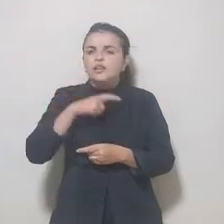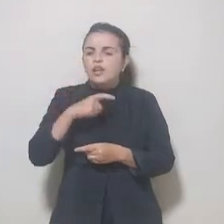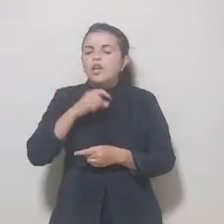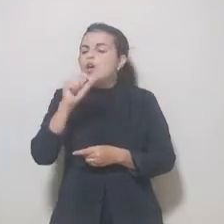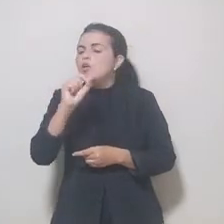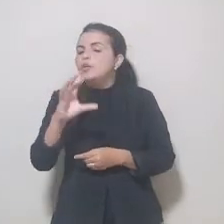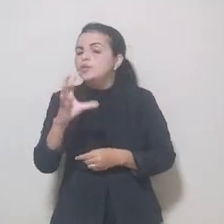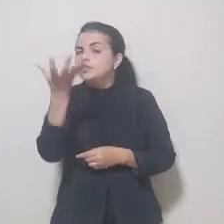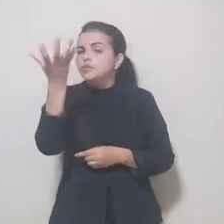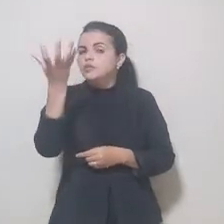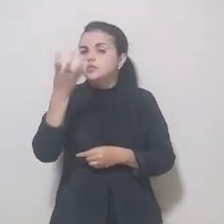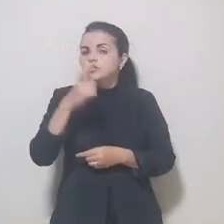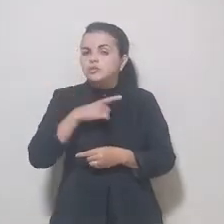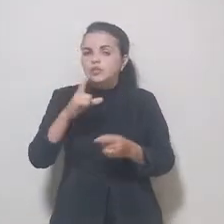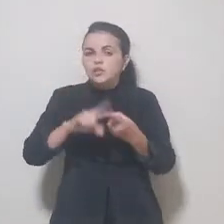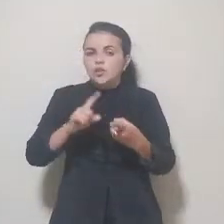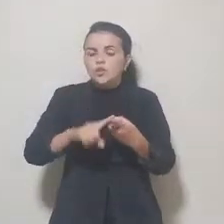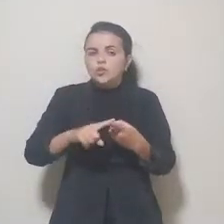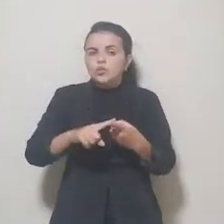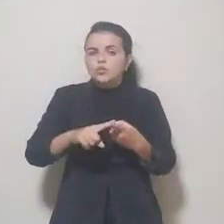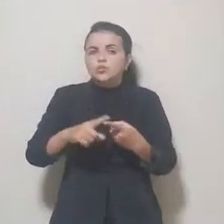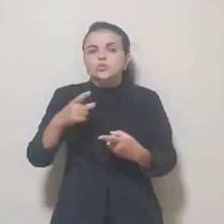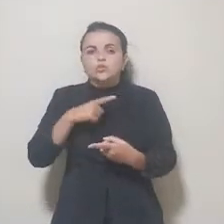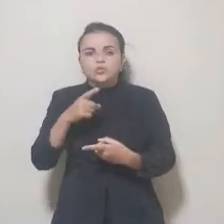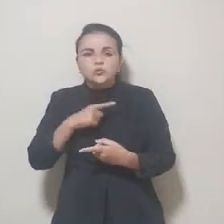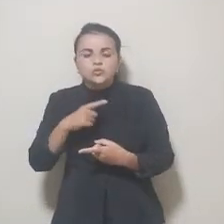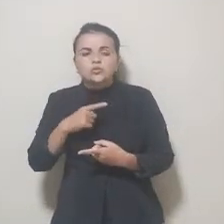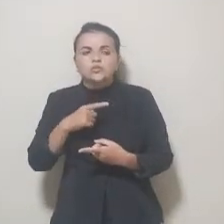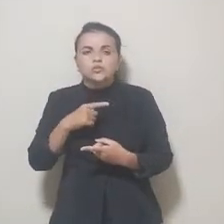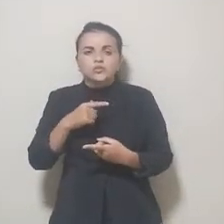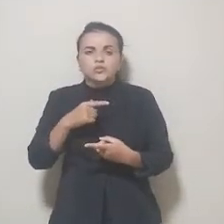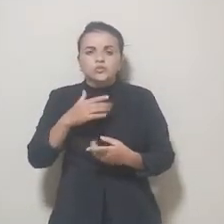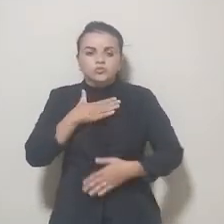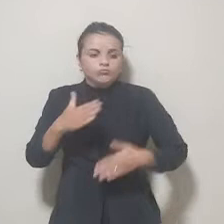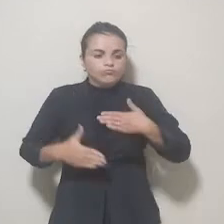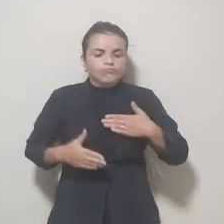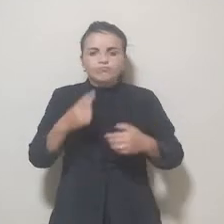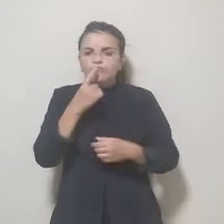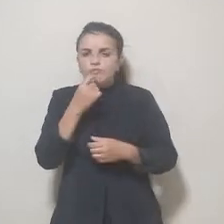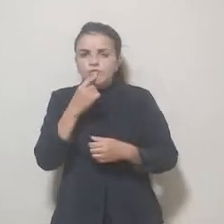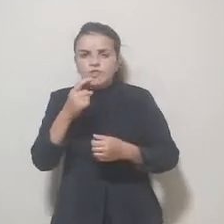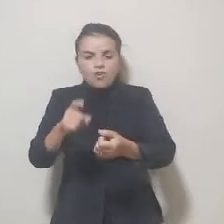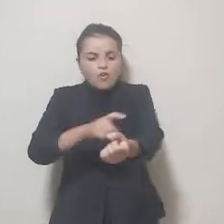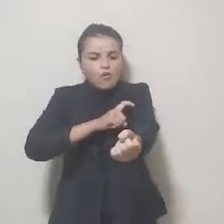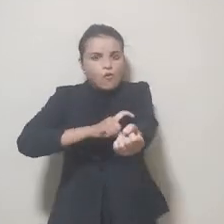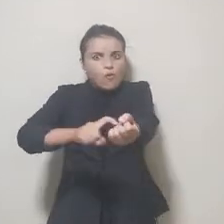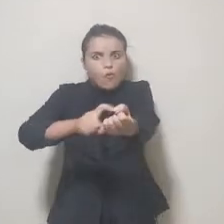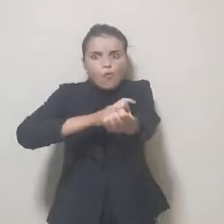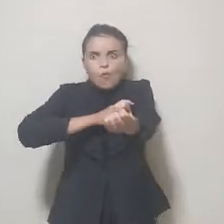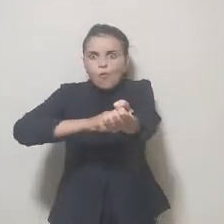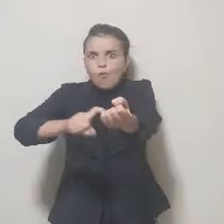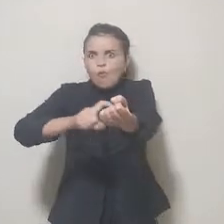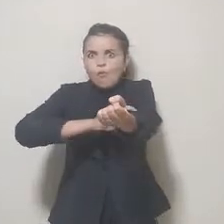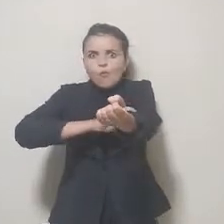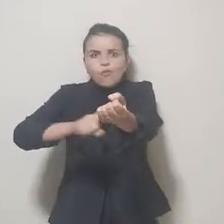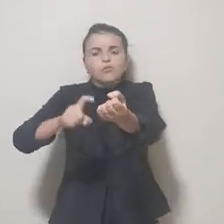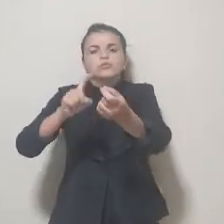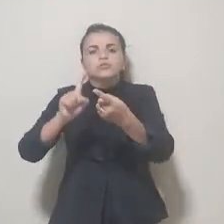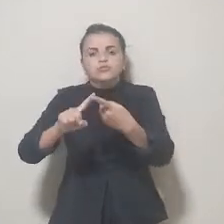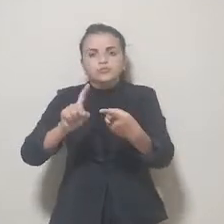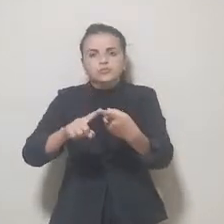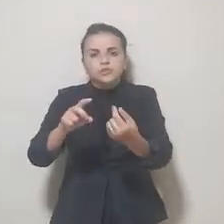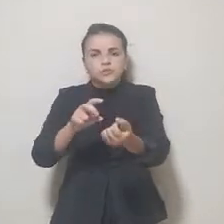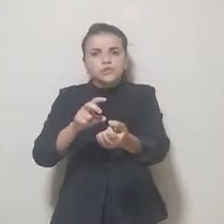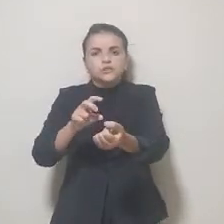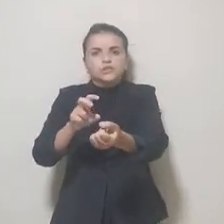é fazer com que o nosso ritmo cardíaco acelere, consequentemente, a nossa circulação sanguínea ela vai aumentando, e isso ela faz com que a gente